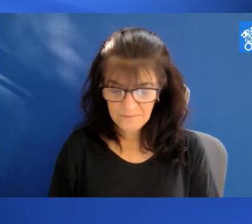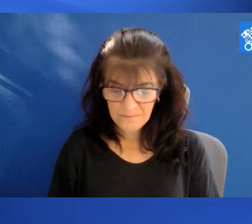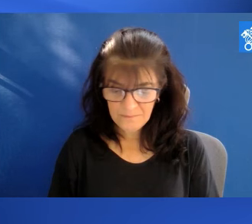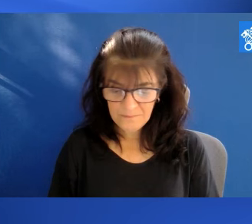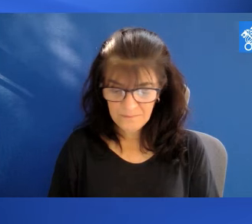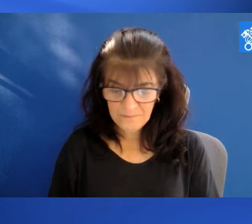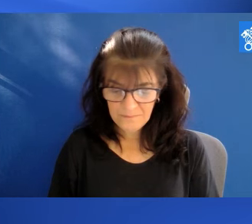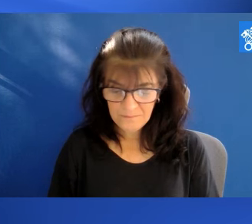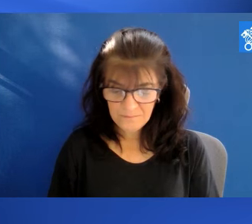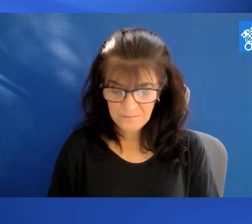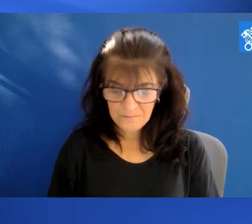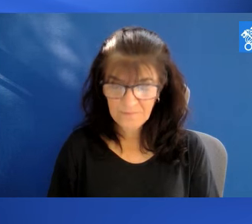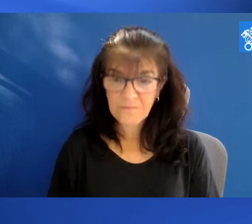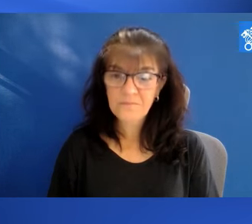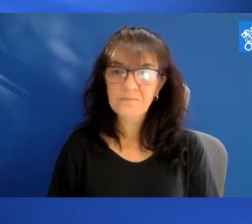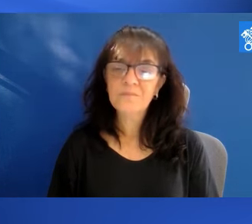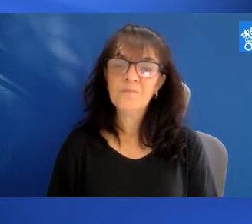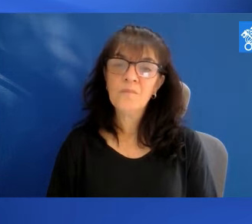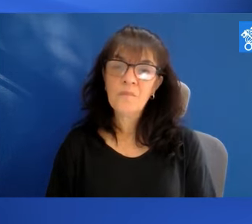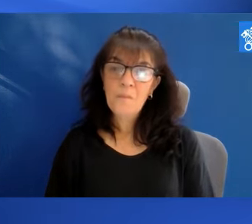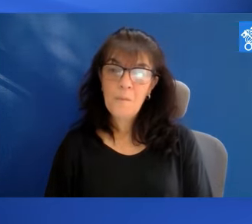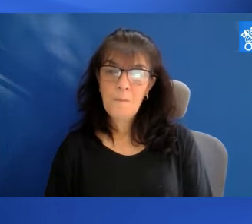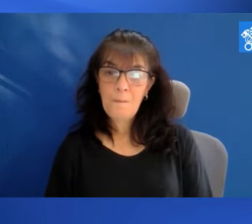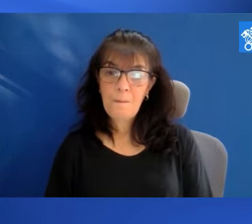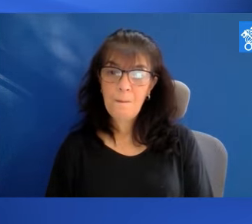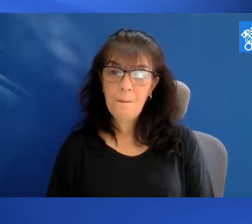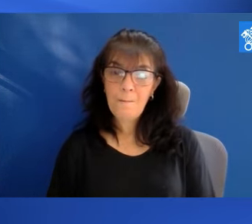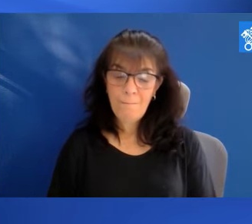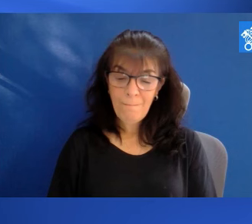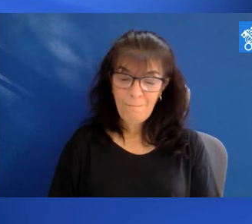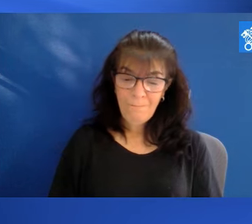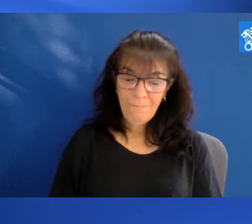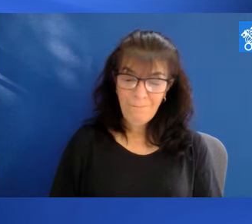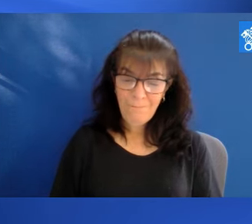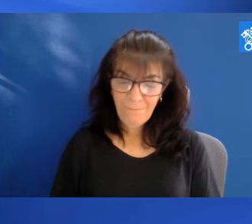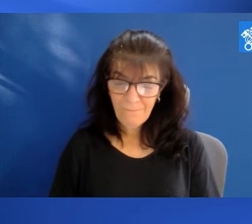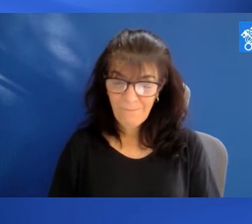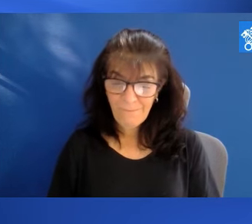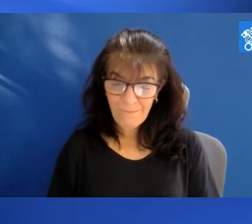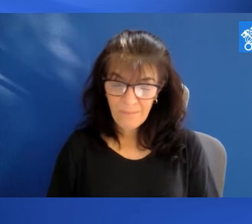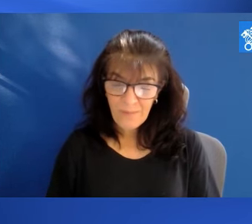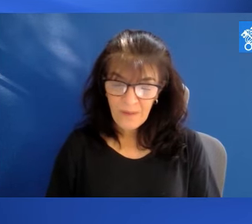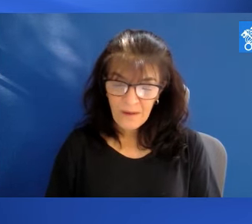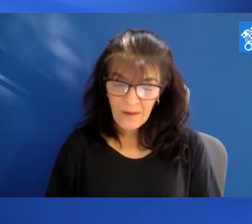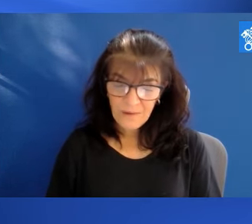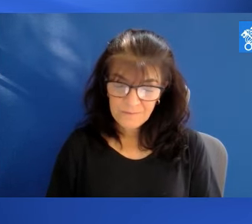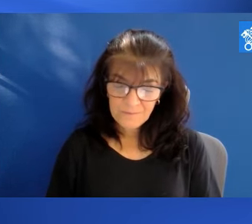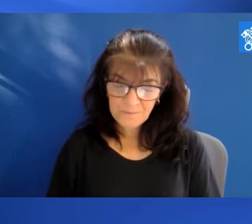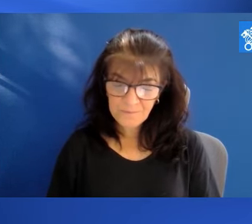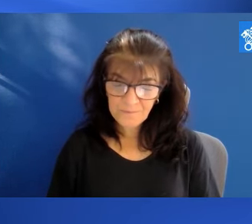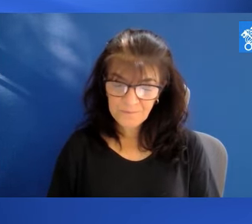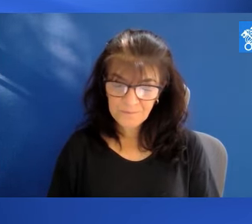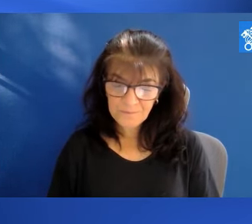mais mortífero de todos os vícios, ou seja, a soberba. A humildade, ao mesmo tempo que nos recorda que somos